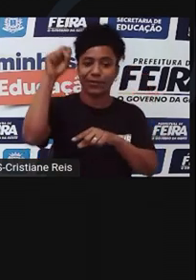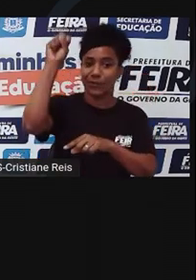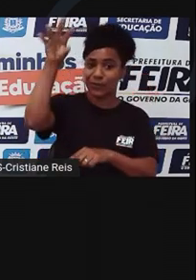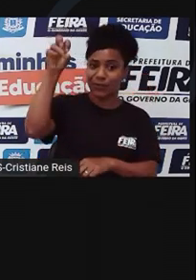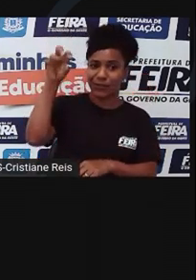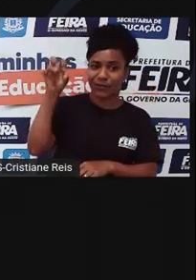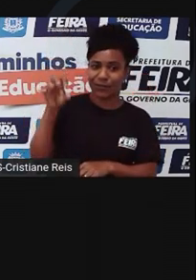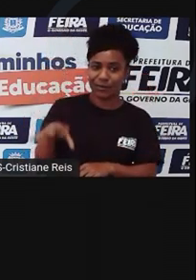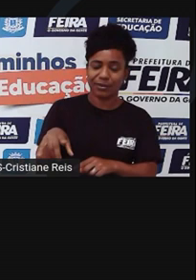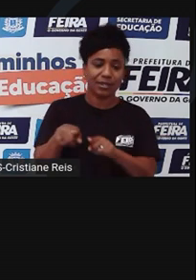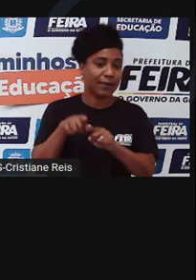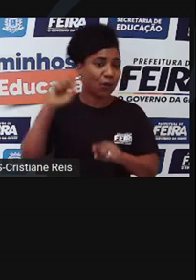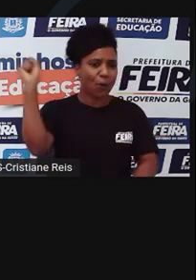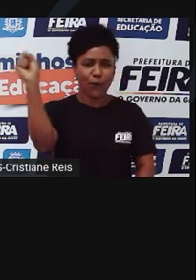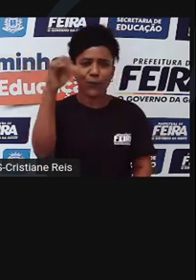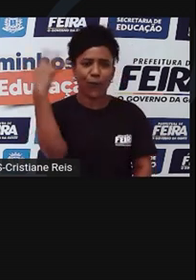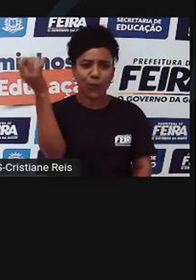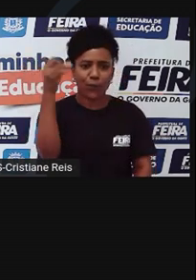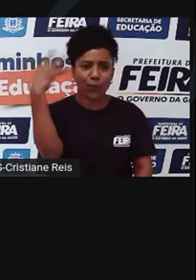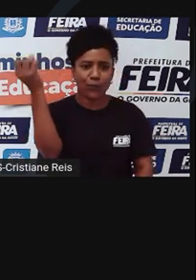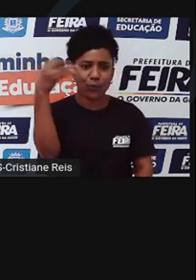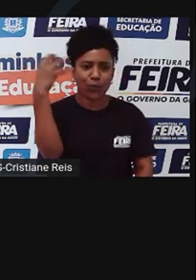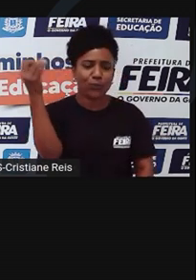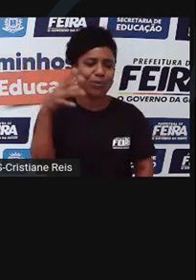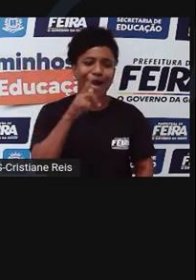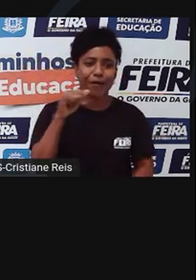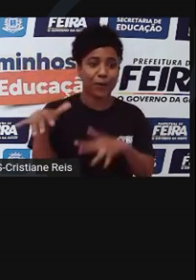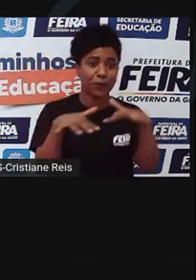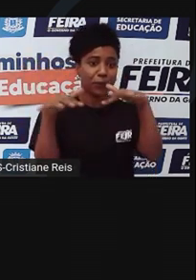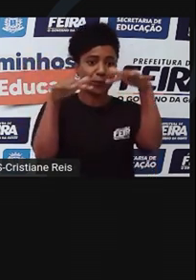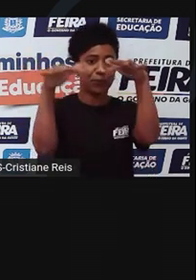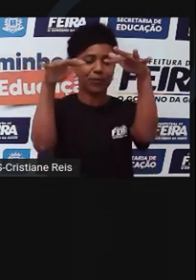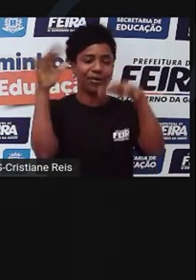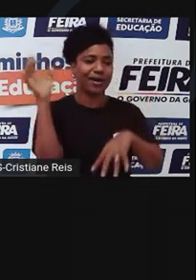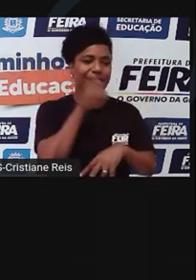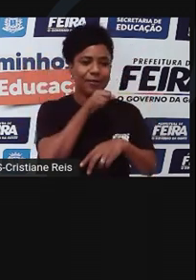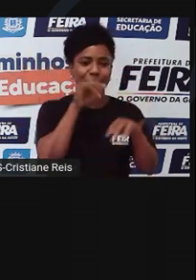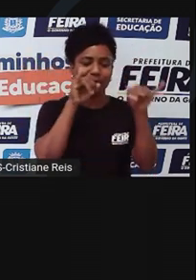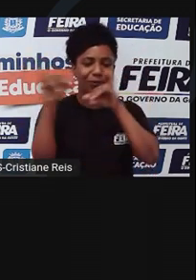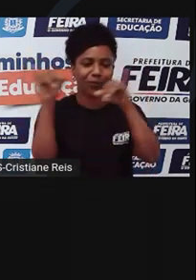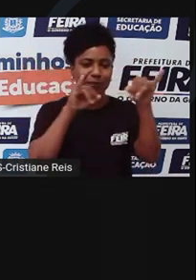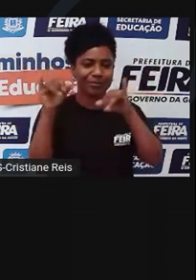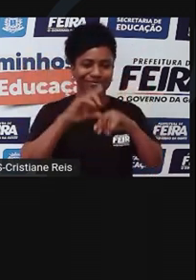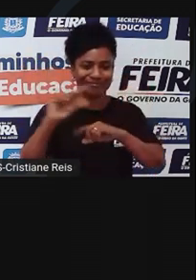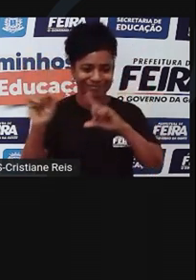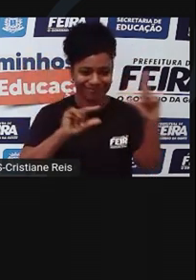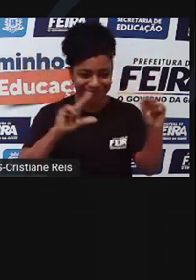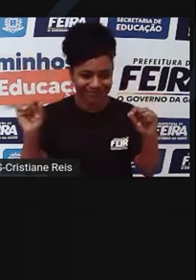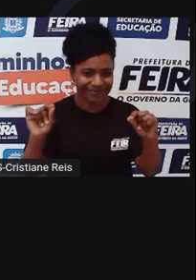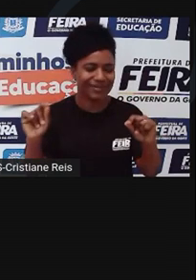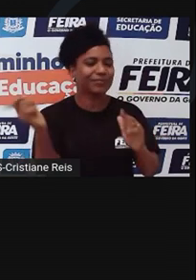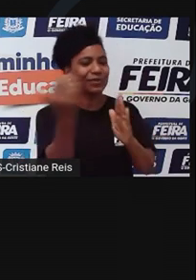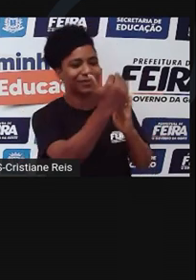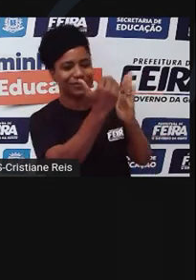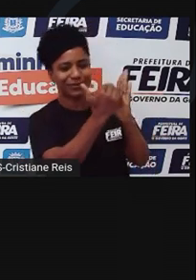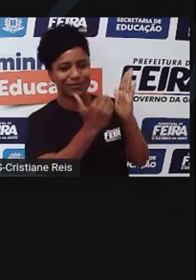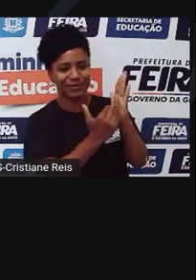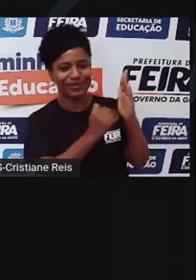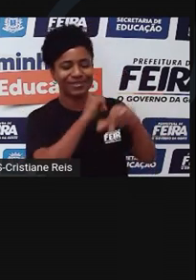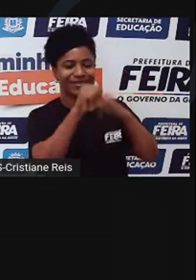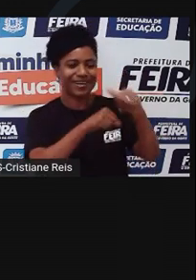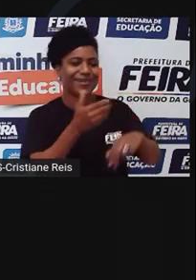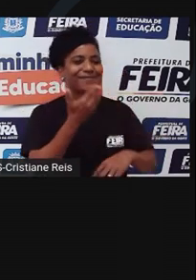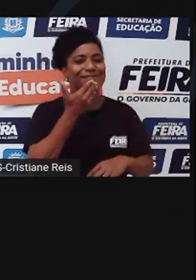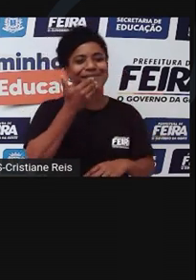enchentes são exemplos de áries em que software e sensores podem ser implantados para melhorar a qualidade de vida